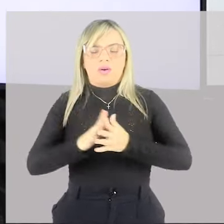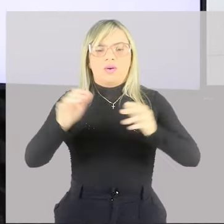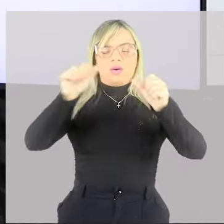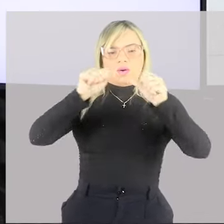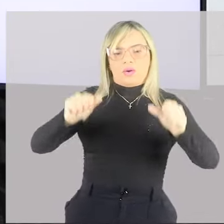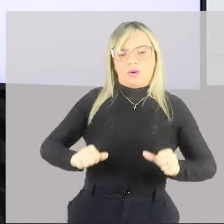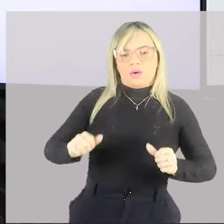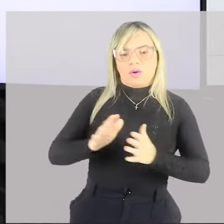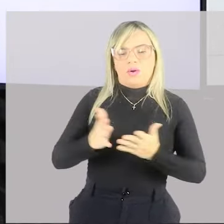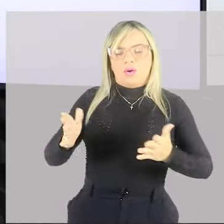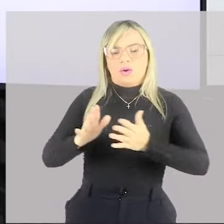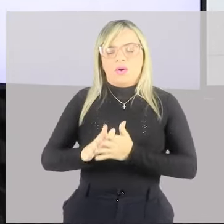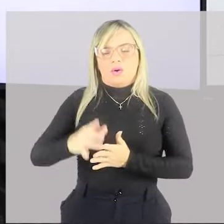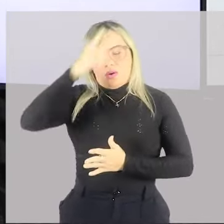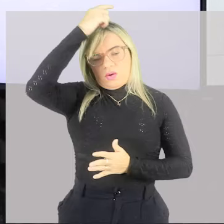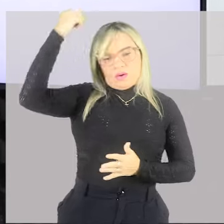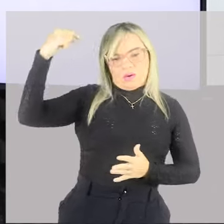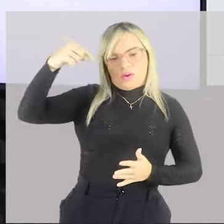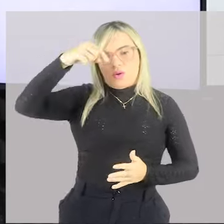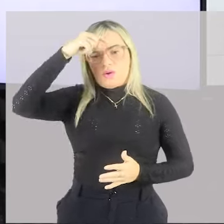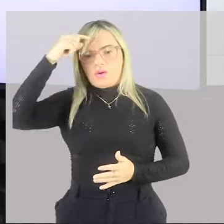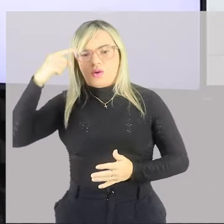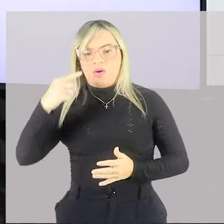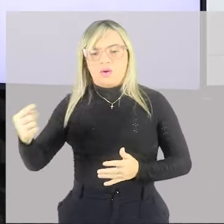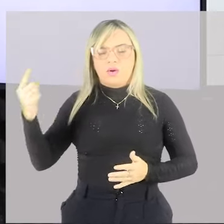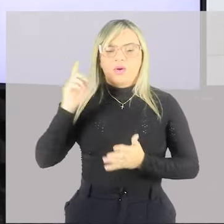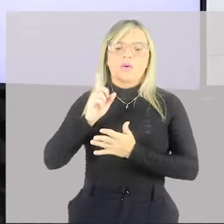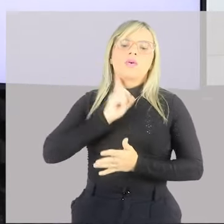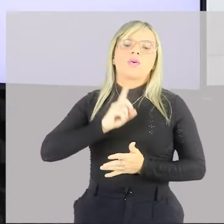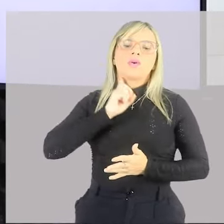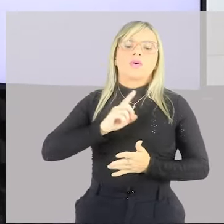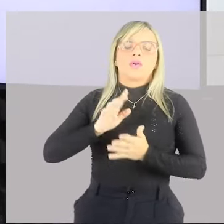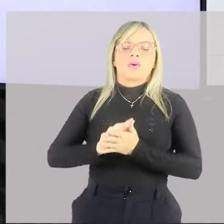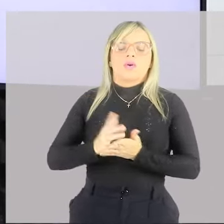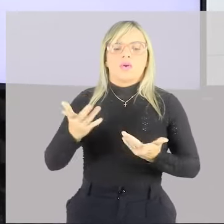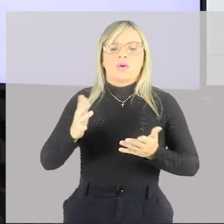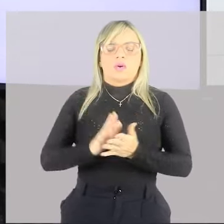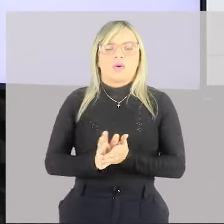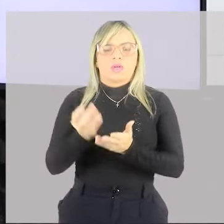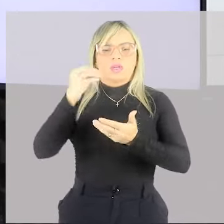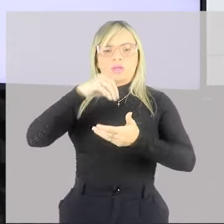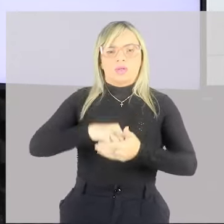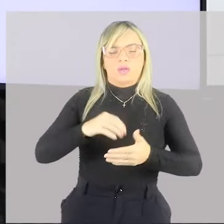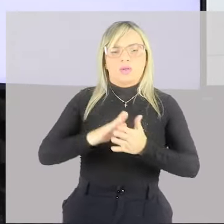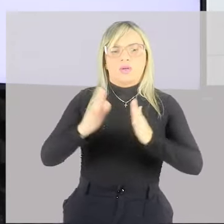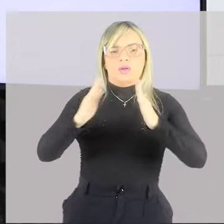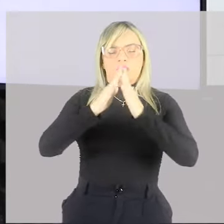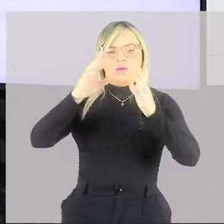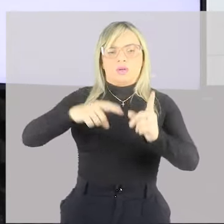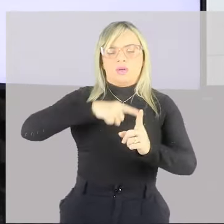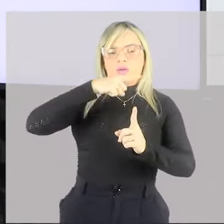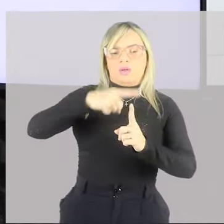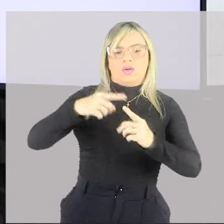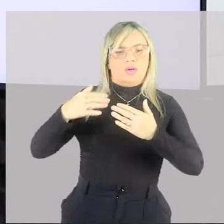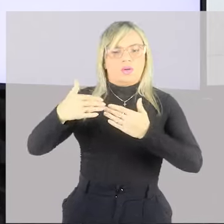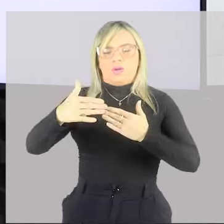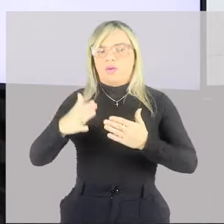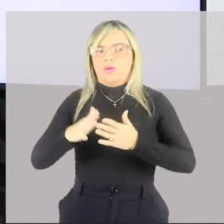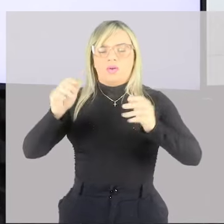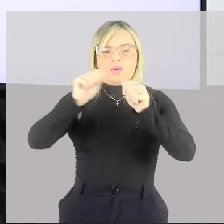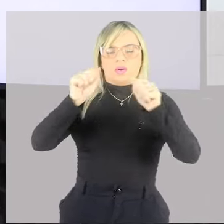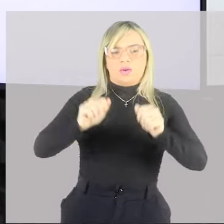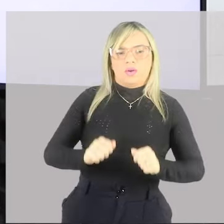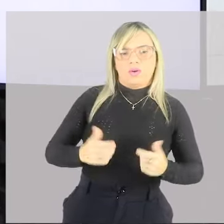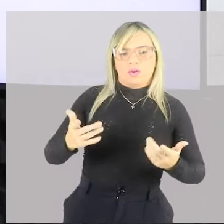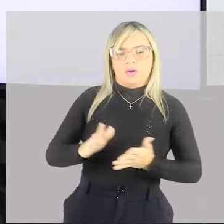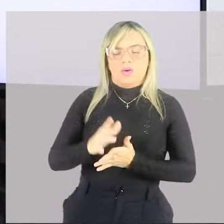santuário de Bom Jesus do Matozinhos e as estátuas que estão dentro da igreja todo todo o projeto interno externo é concebido